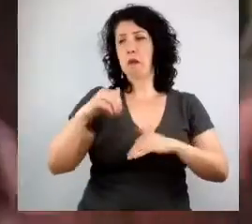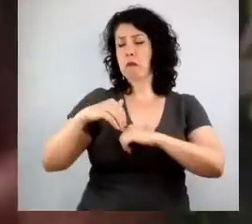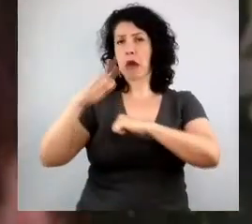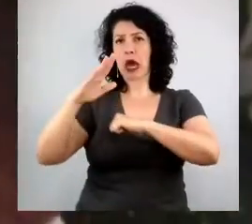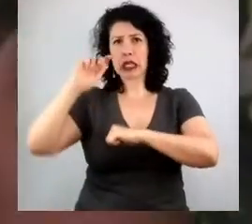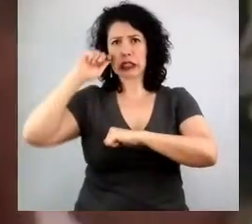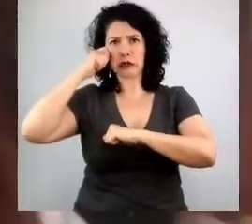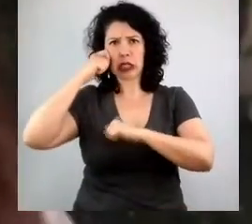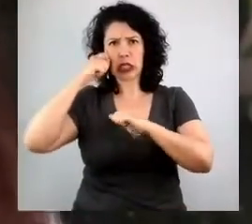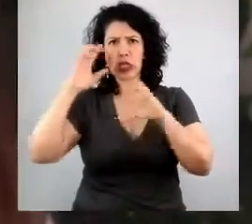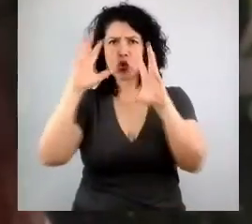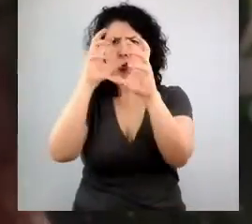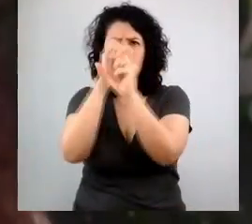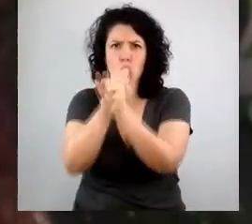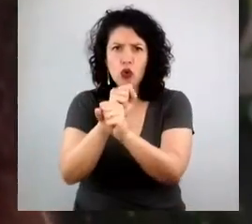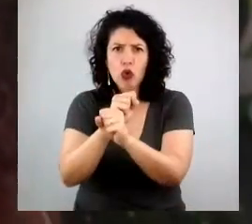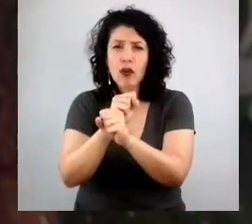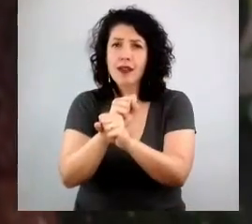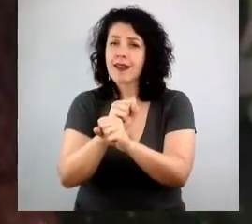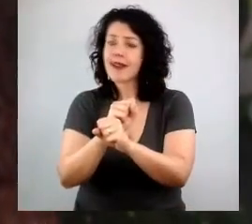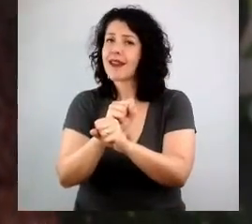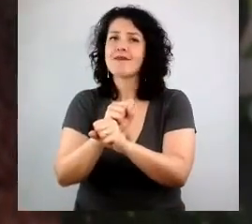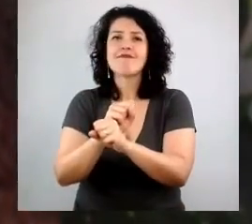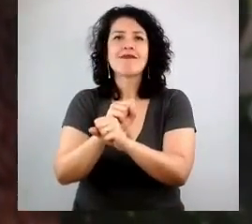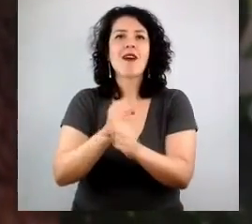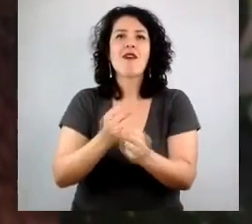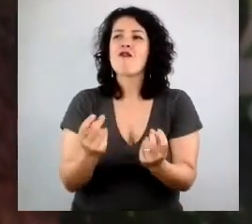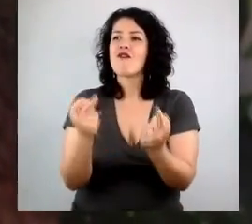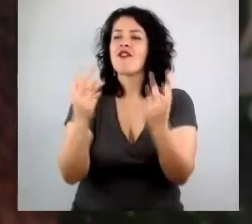menos oportunidades, menos comercial se é.